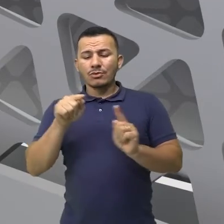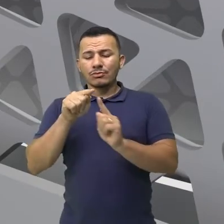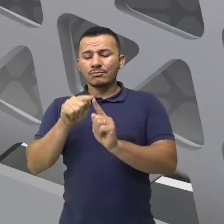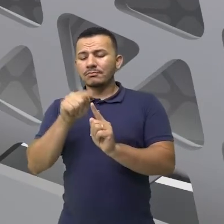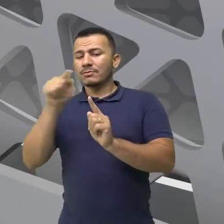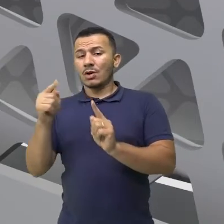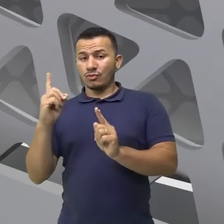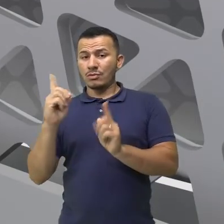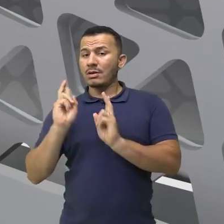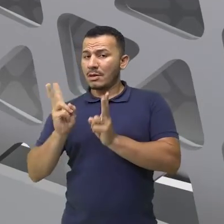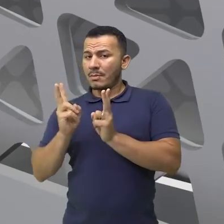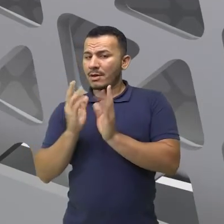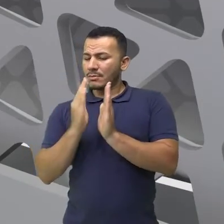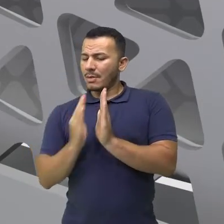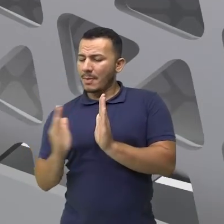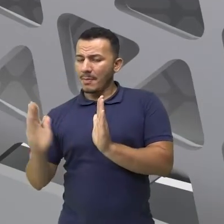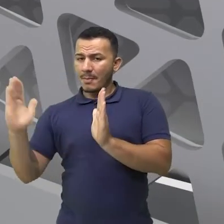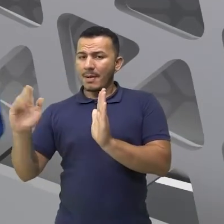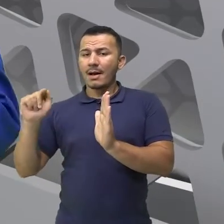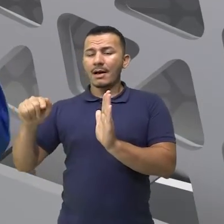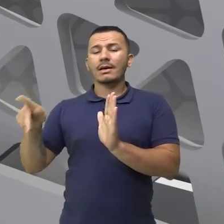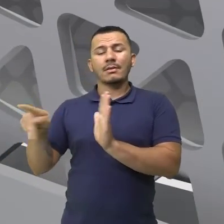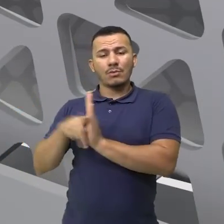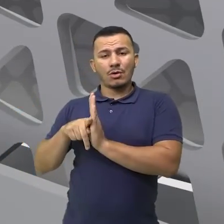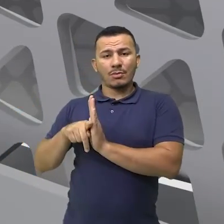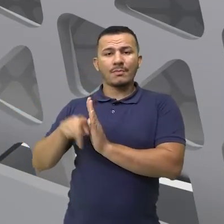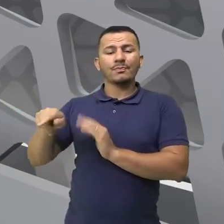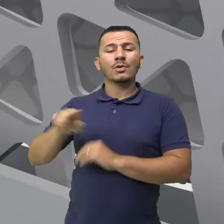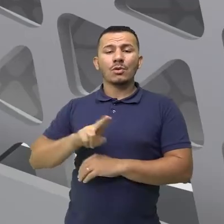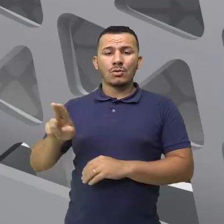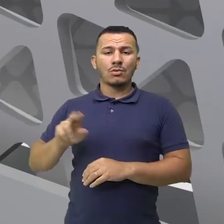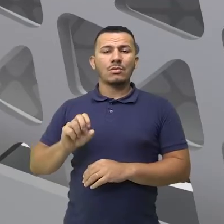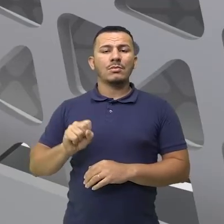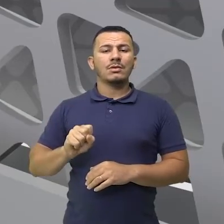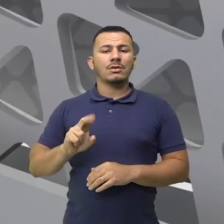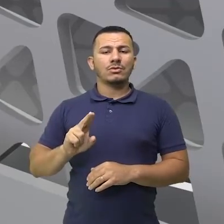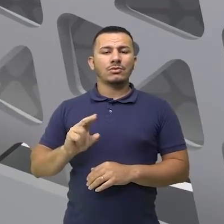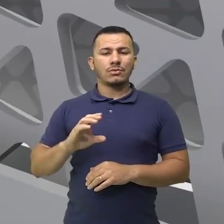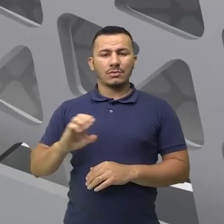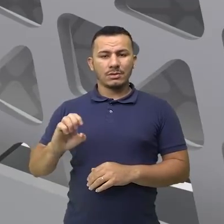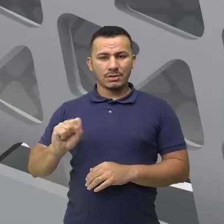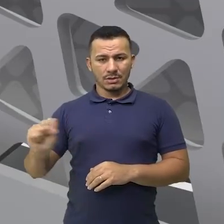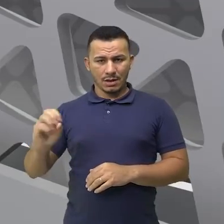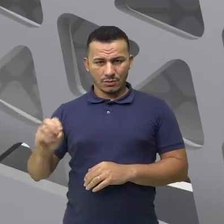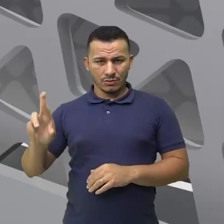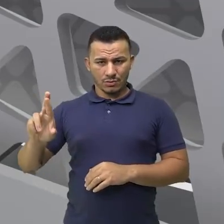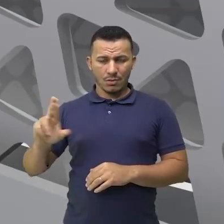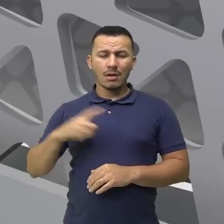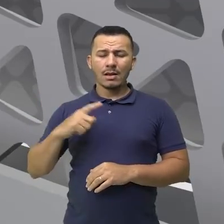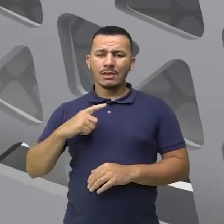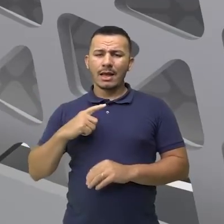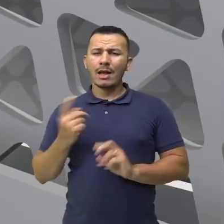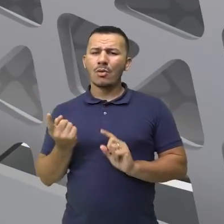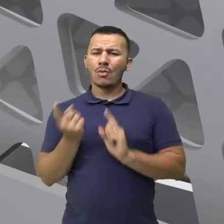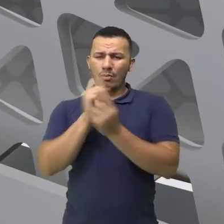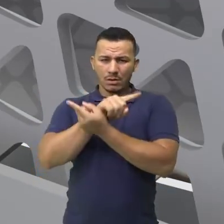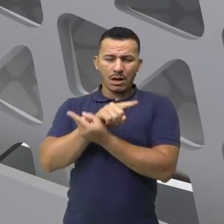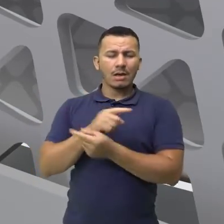à tua direita. Quando isso ocorre, você está buscando o que nós chamamos de sucessor. Existe caso